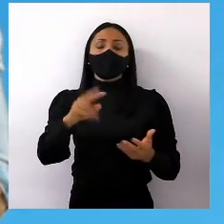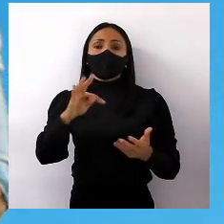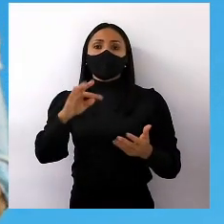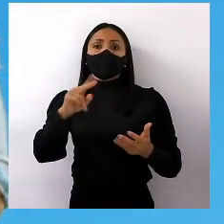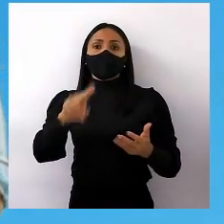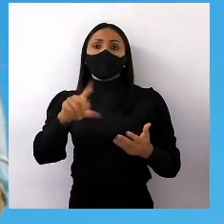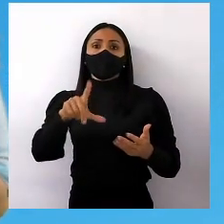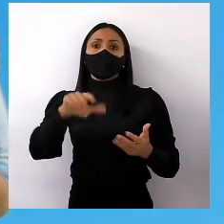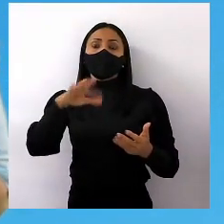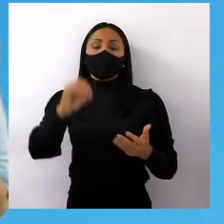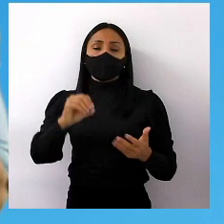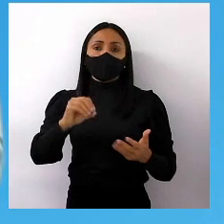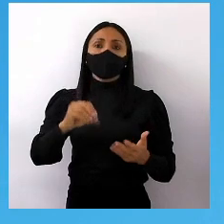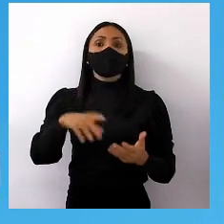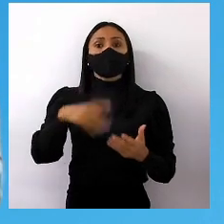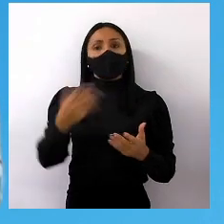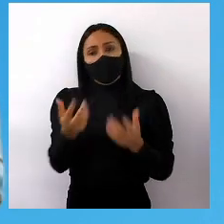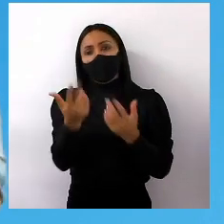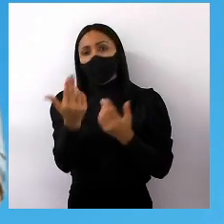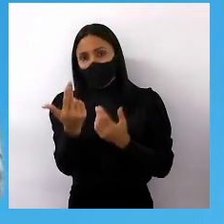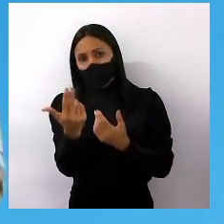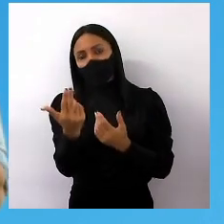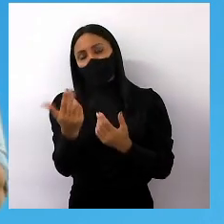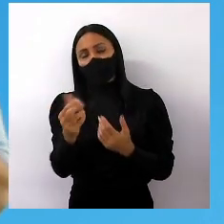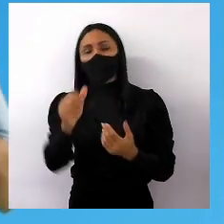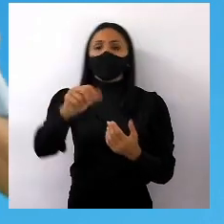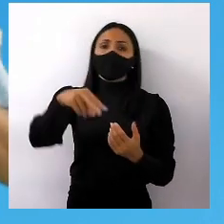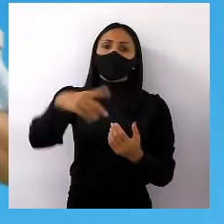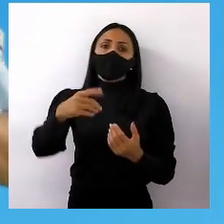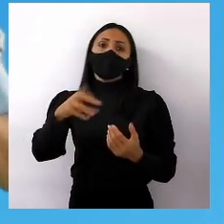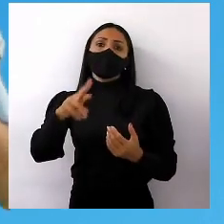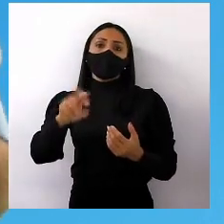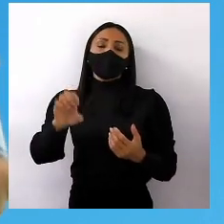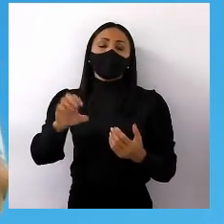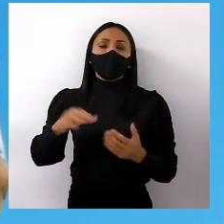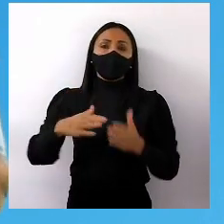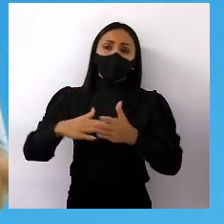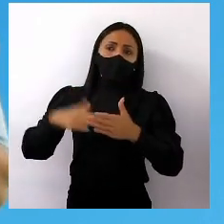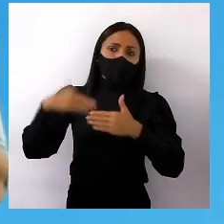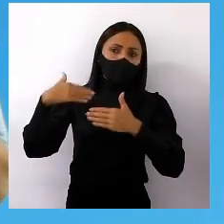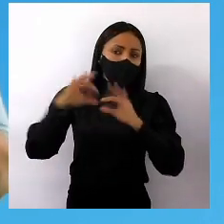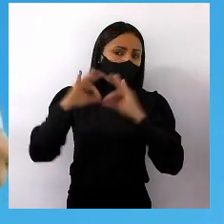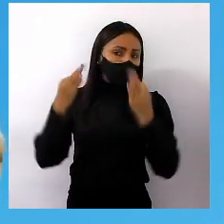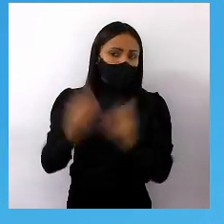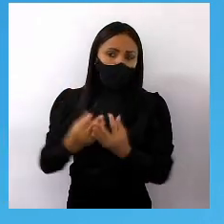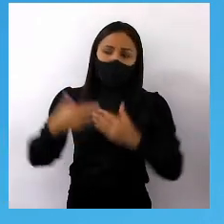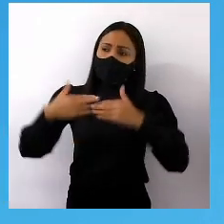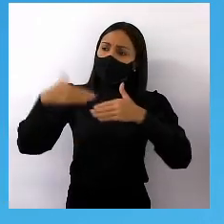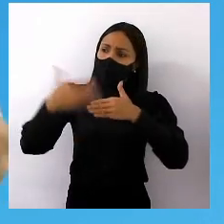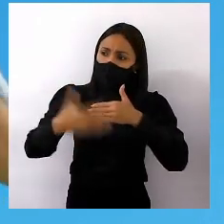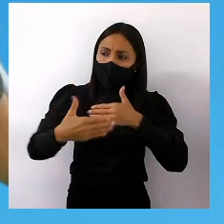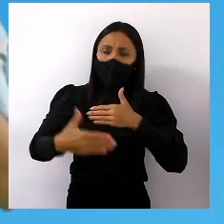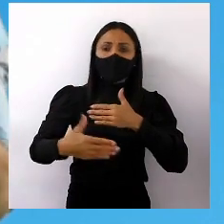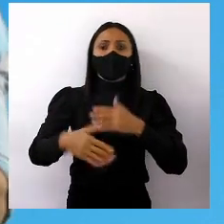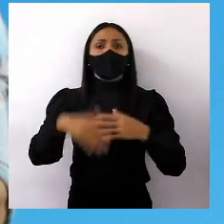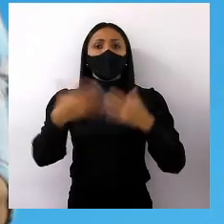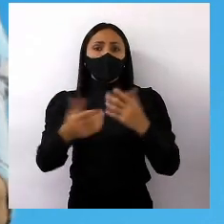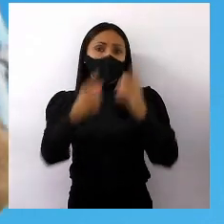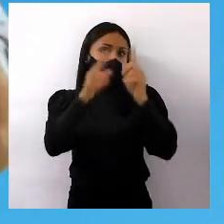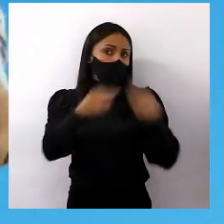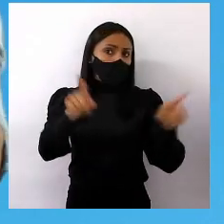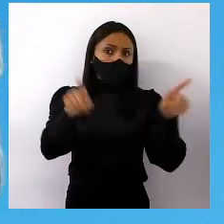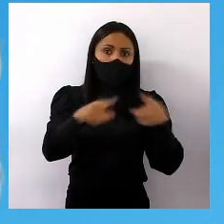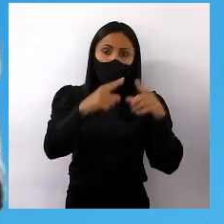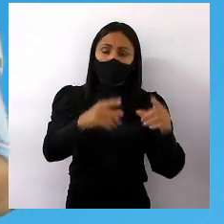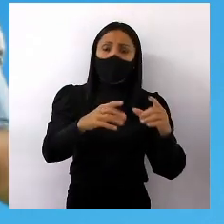irmãos de André, né? O Zoca também, que é artista, ou seja, ele vem de uma família de artistas e cada um é um da música, o outro